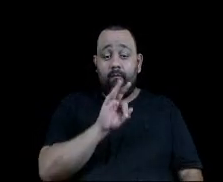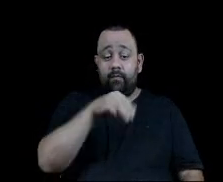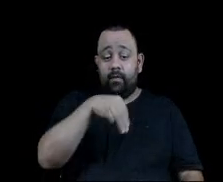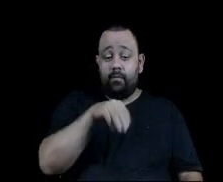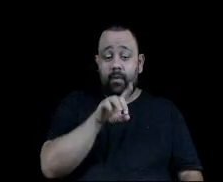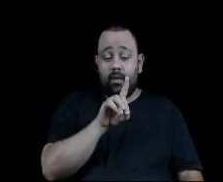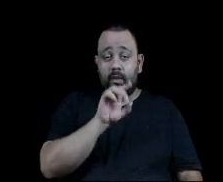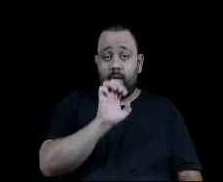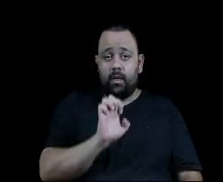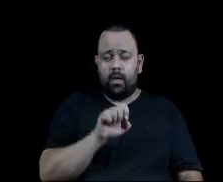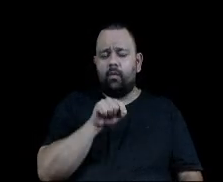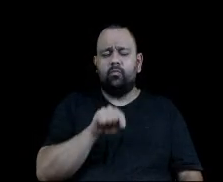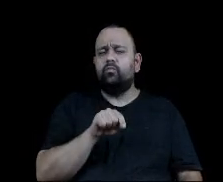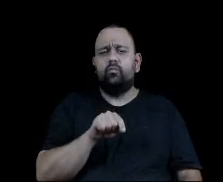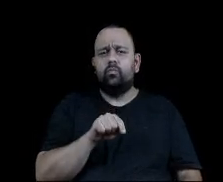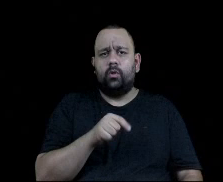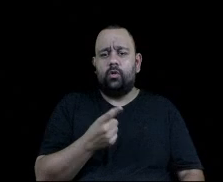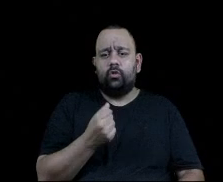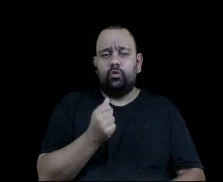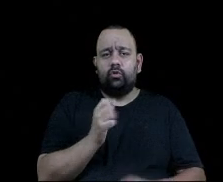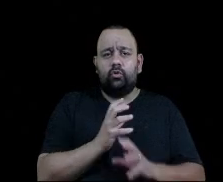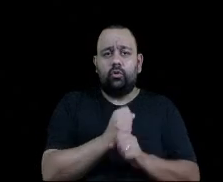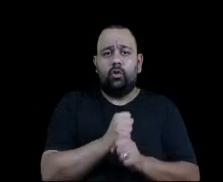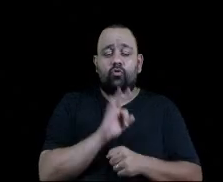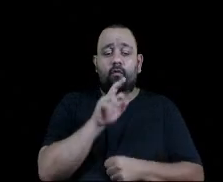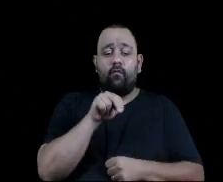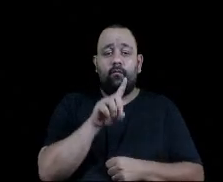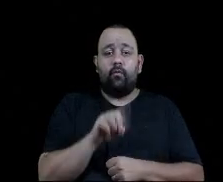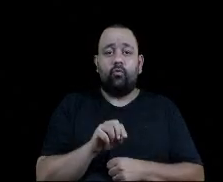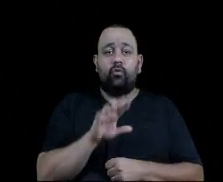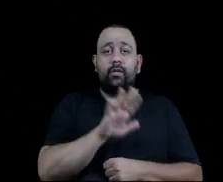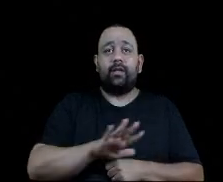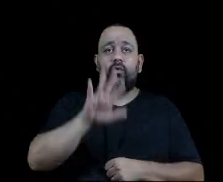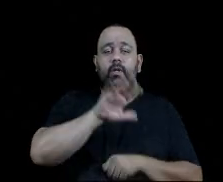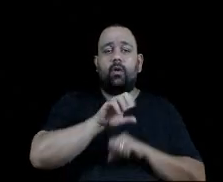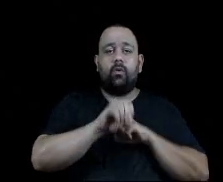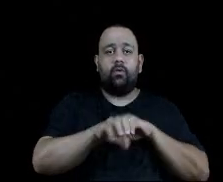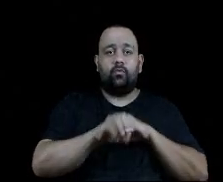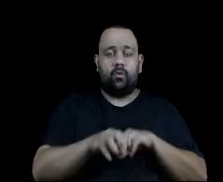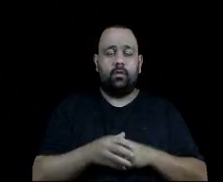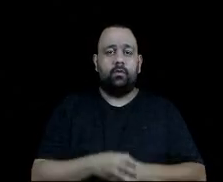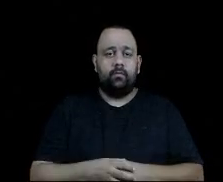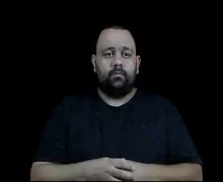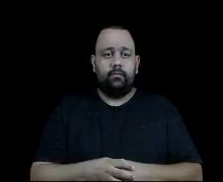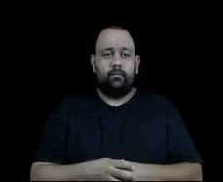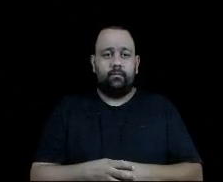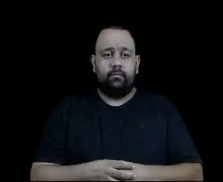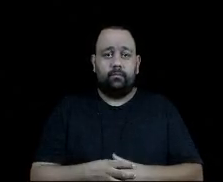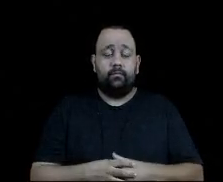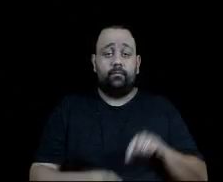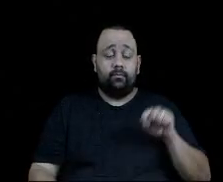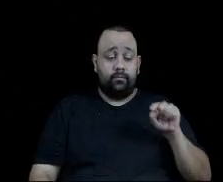25,07%. O FNDE, que são os recursos do Fundo Nacional de Educação,